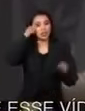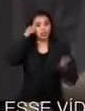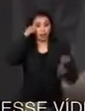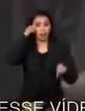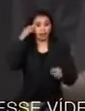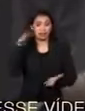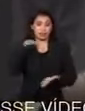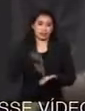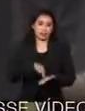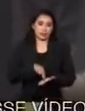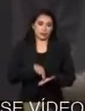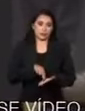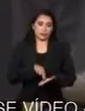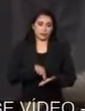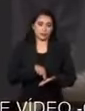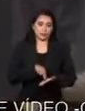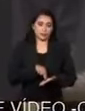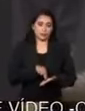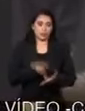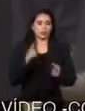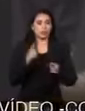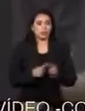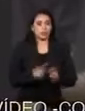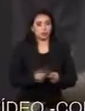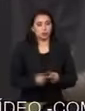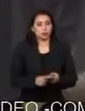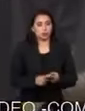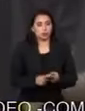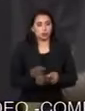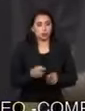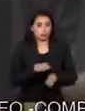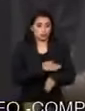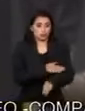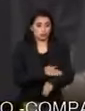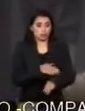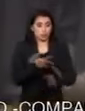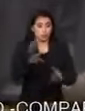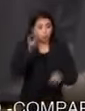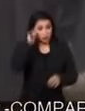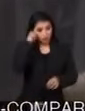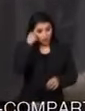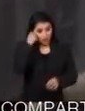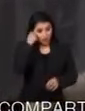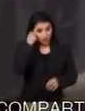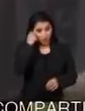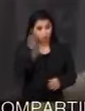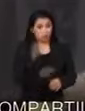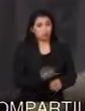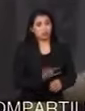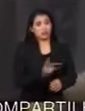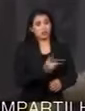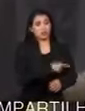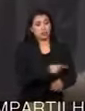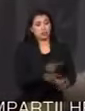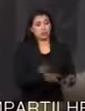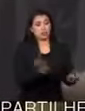tribuna. Isto porque os corpos negros estão nas valas, estão empoeirando as prisões em